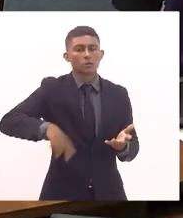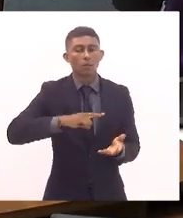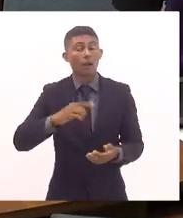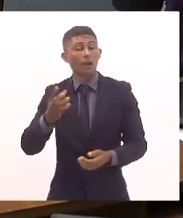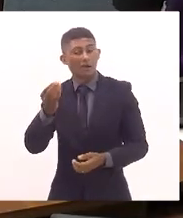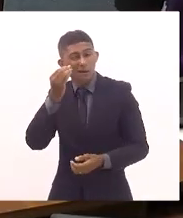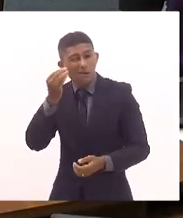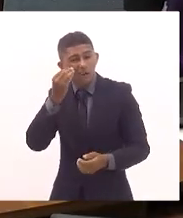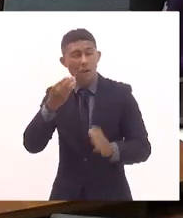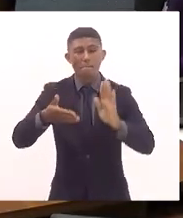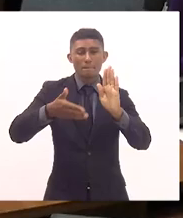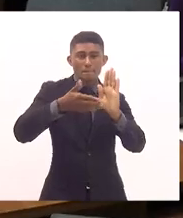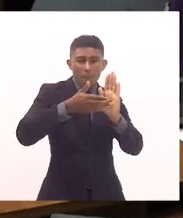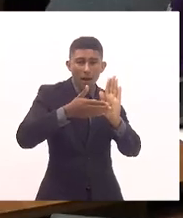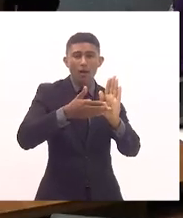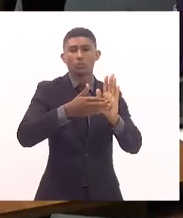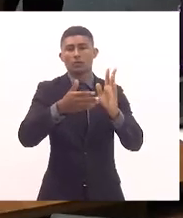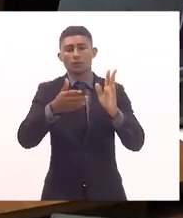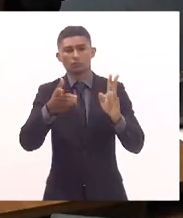pauta. Ok?